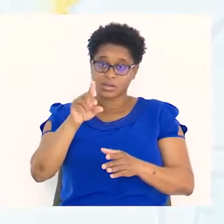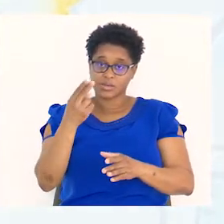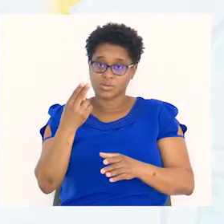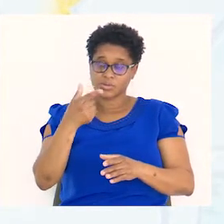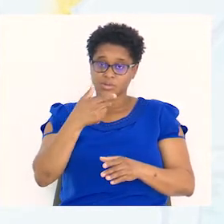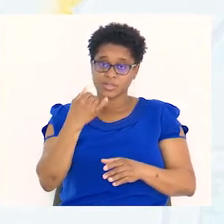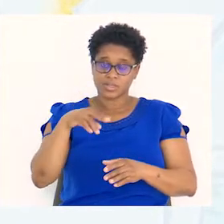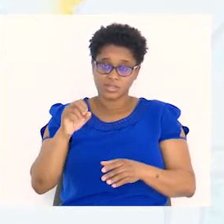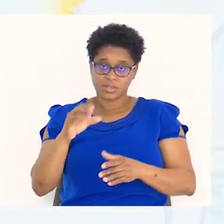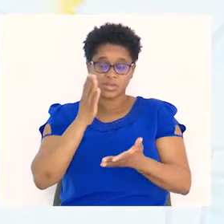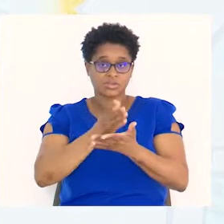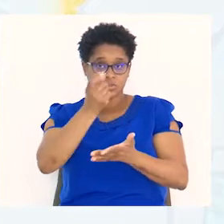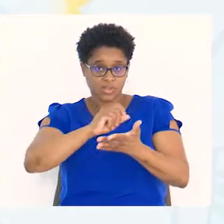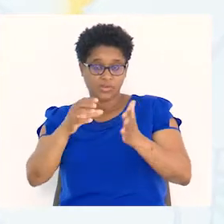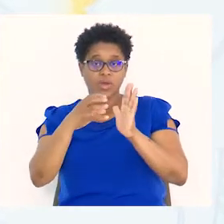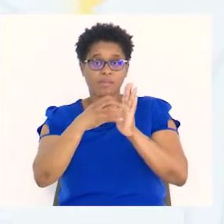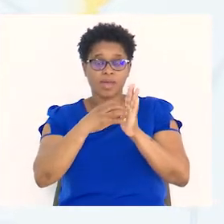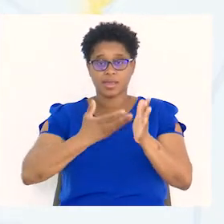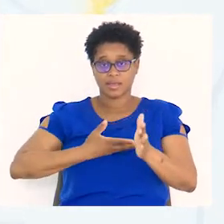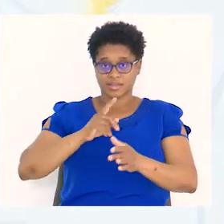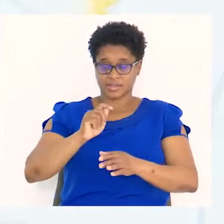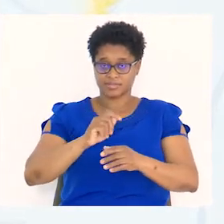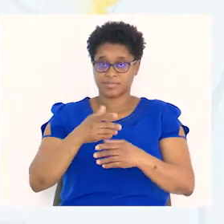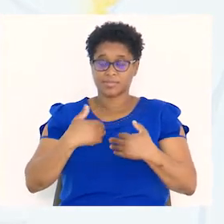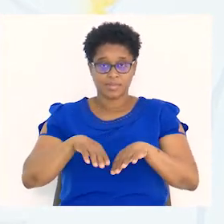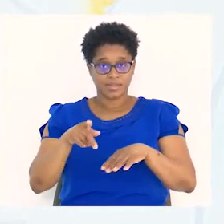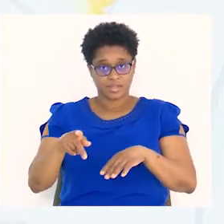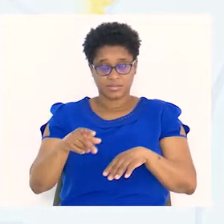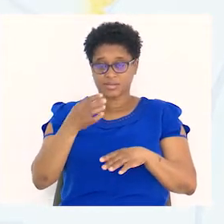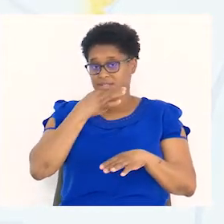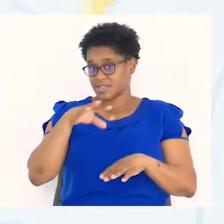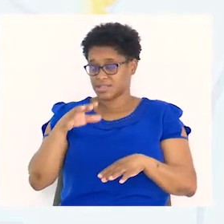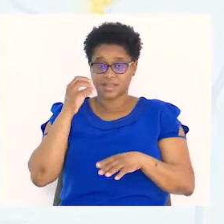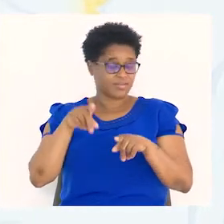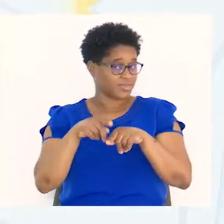que é o processo de aglutinação, então é só colocar aquilo que é a marca